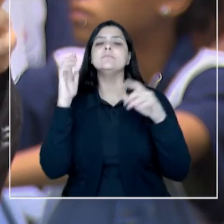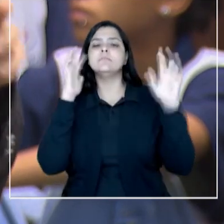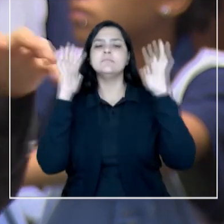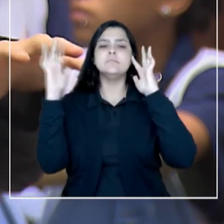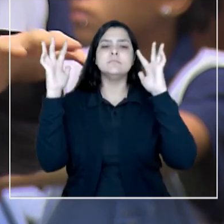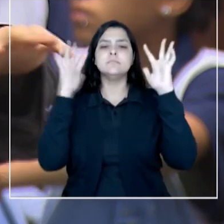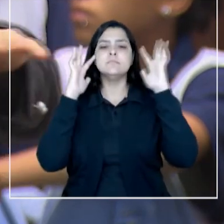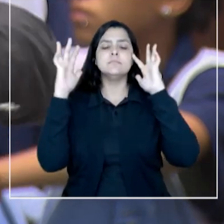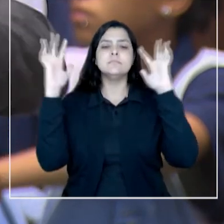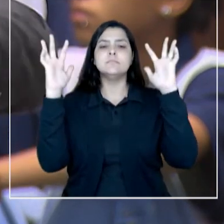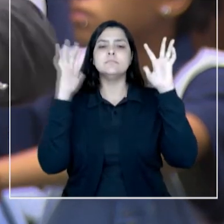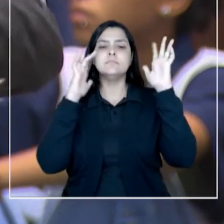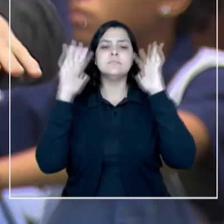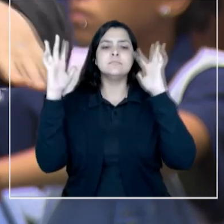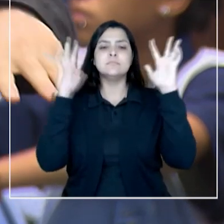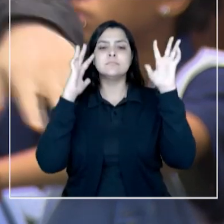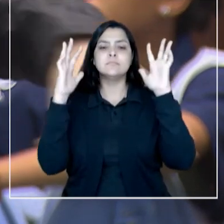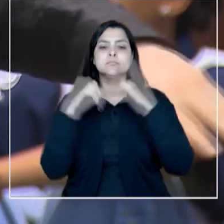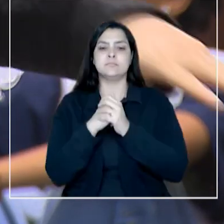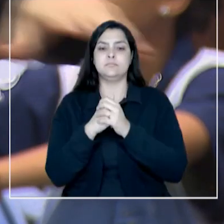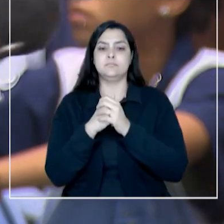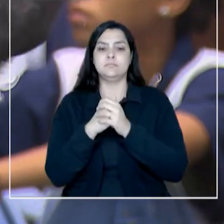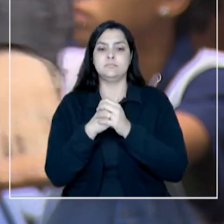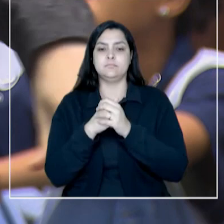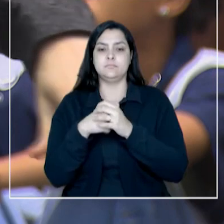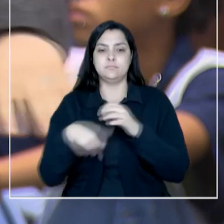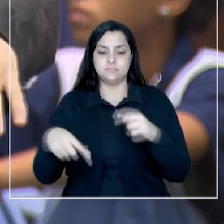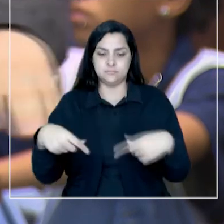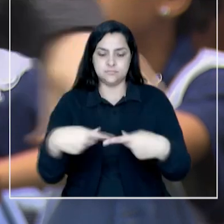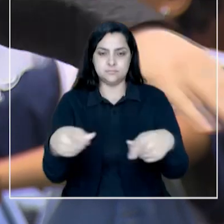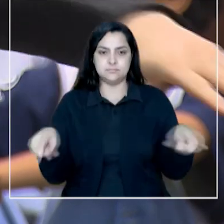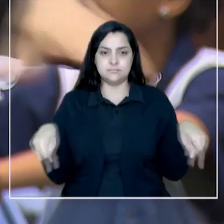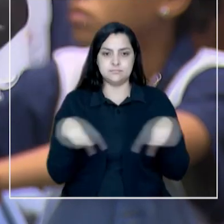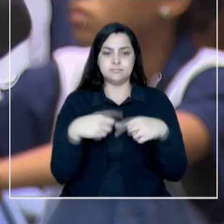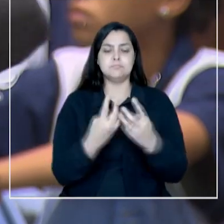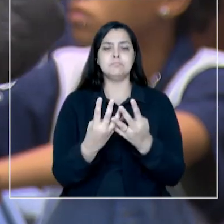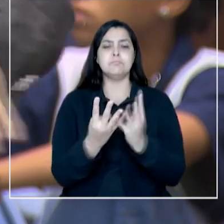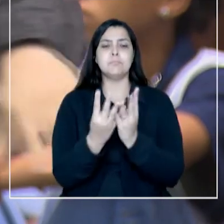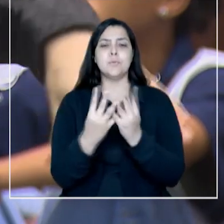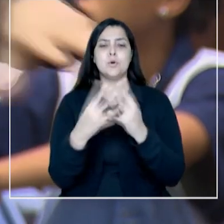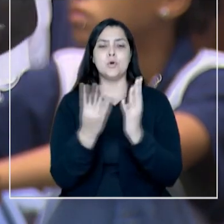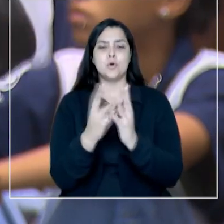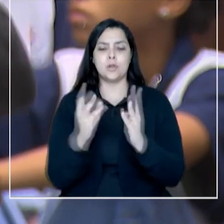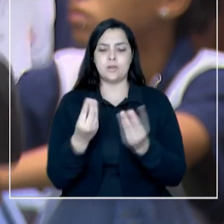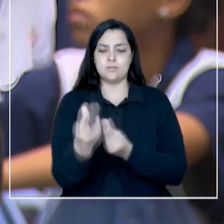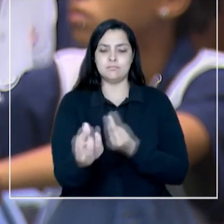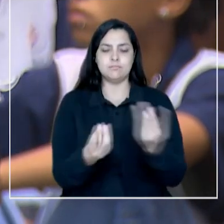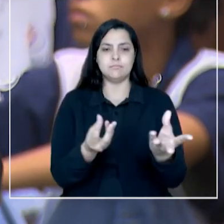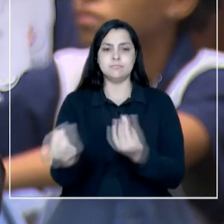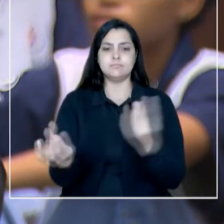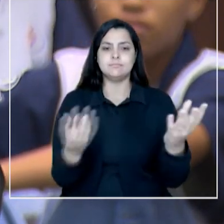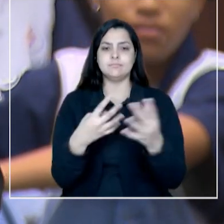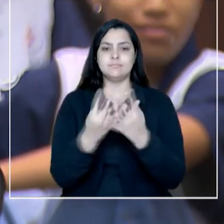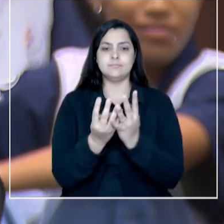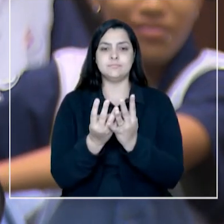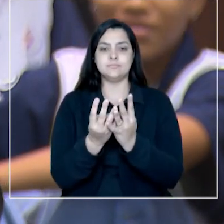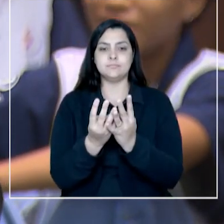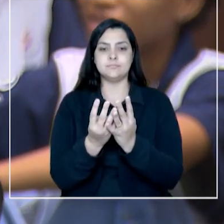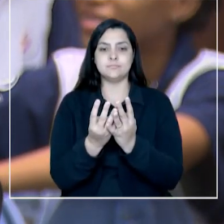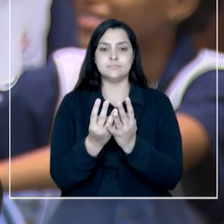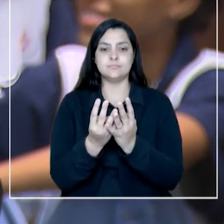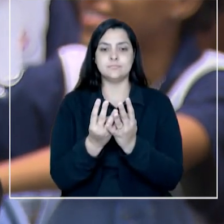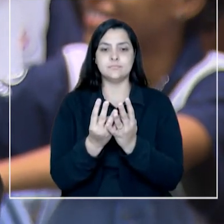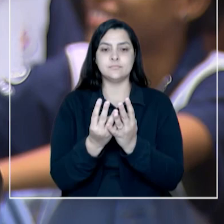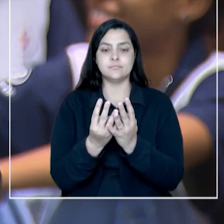né? E aí eu me vi jogando pôquer. E aí estava num pôquer assim, com várias pessoas jogando. Eu recebi